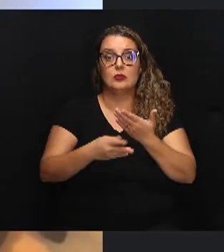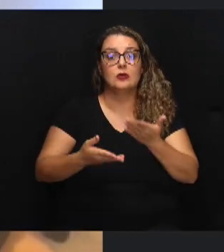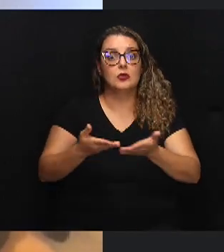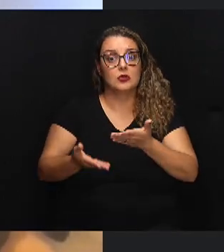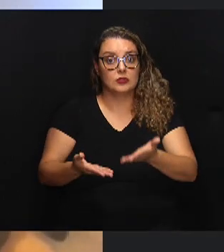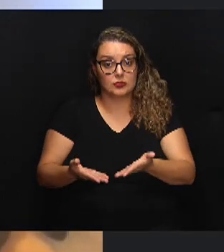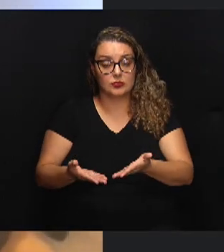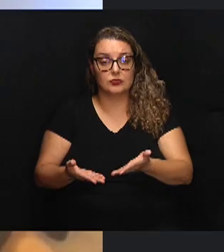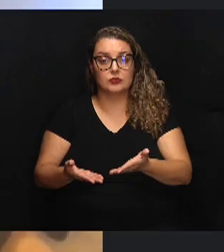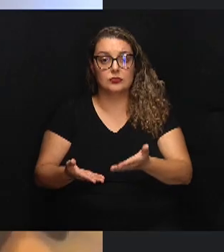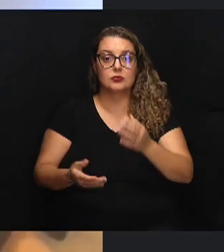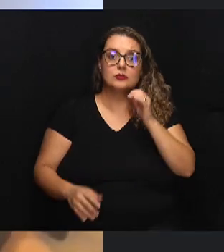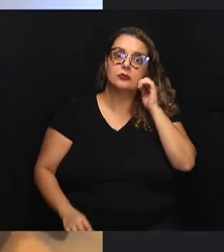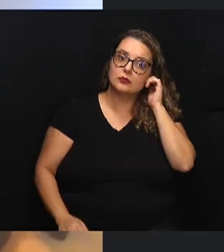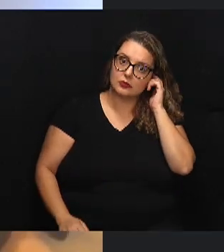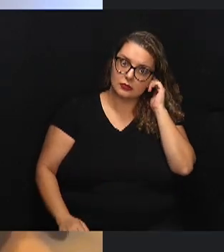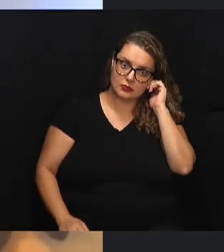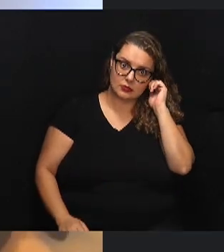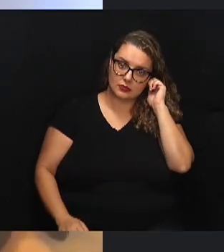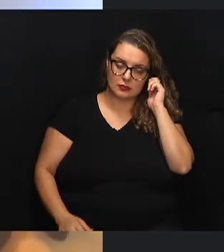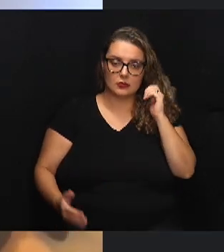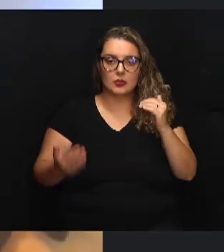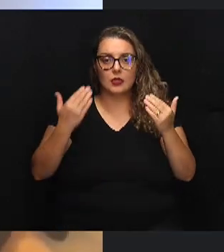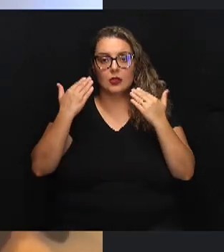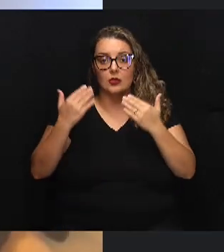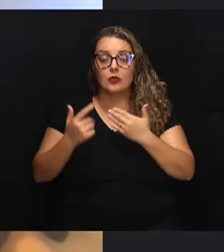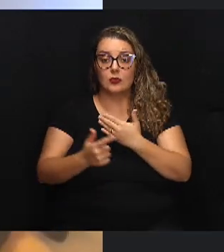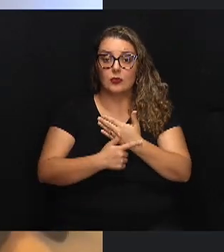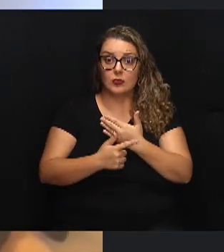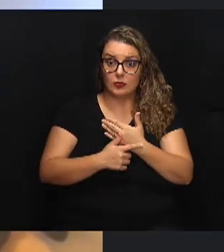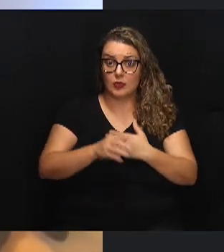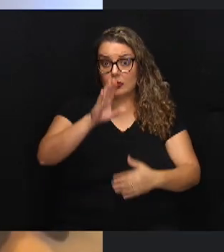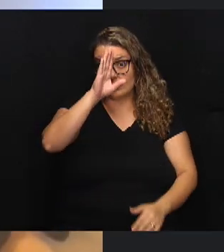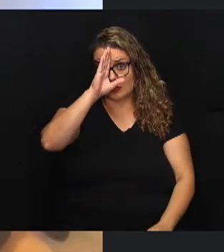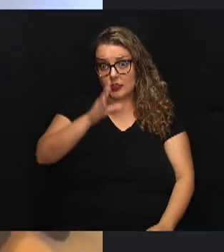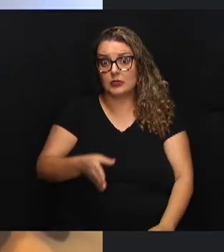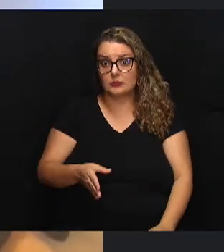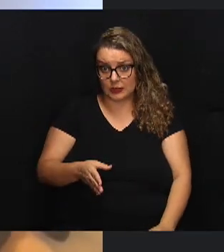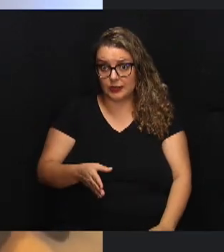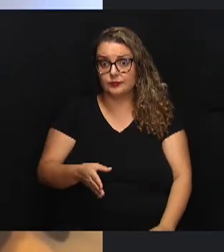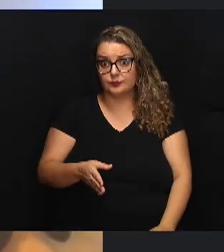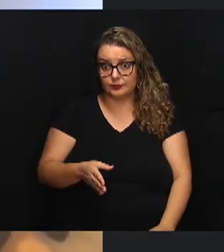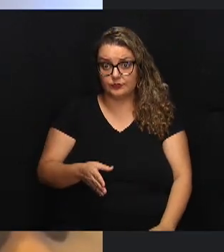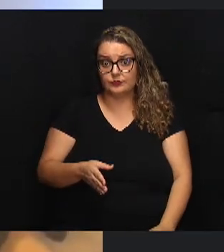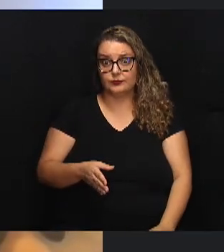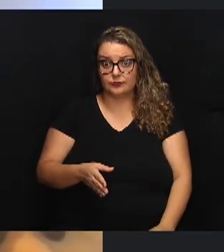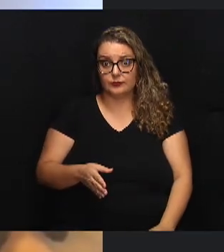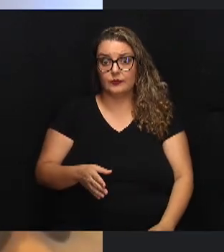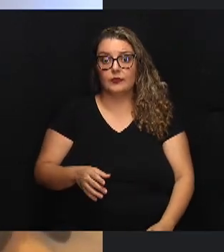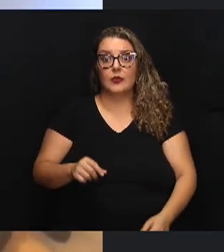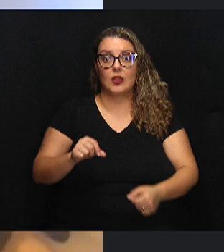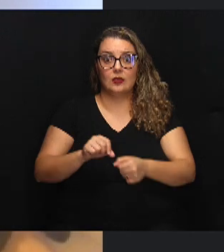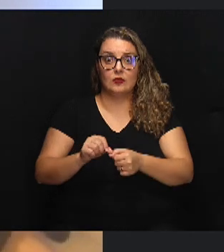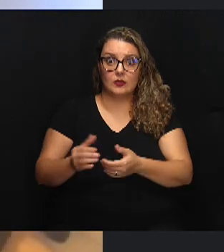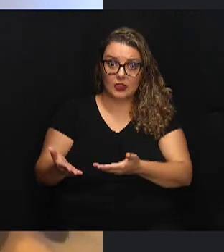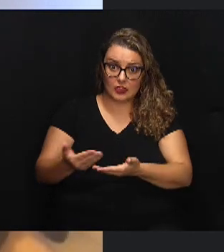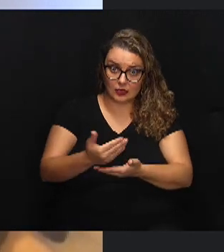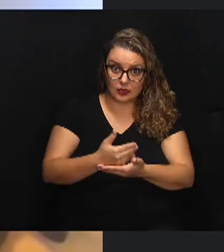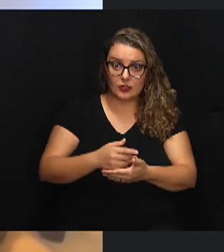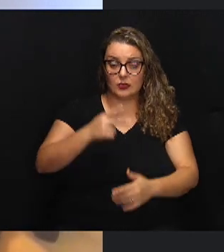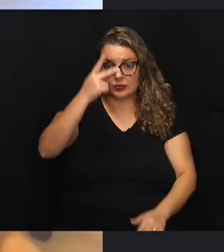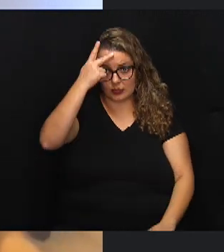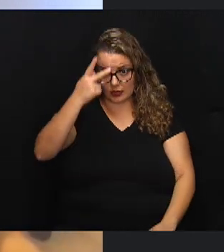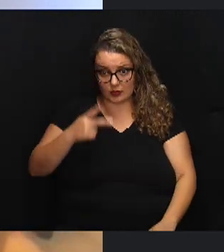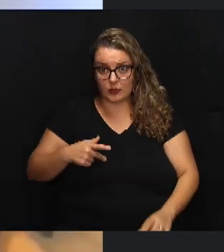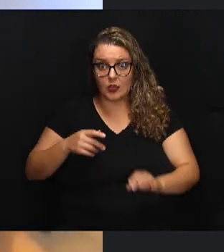tratamento, e a psicóloga, ela desempenha um papel central. A gente, às vezes, faz um acolhimento também da própria família,